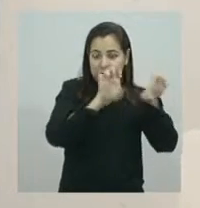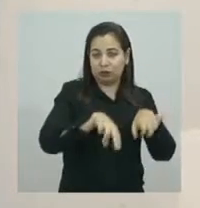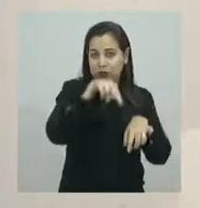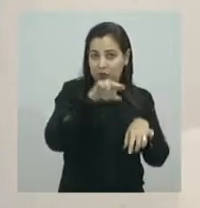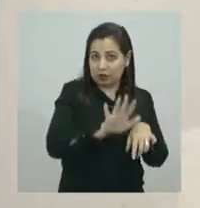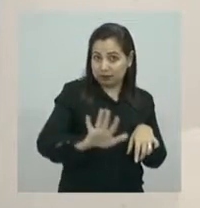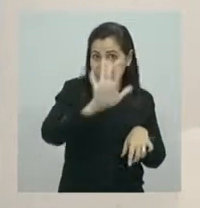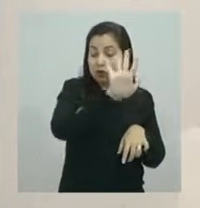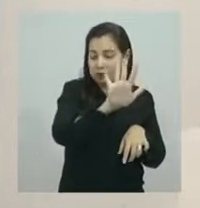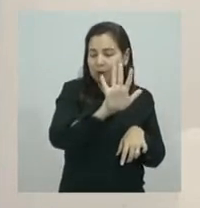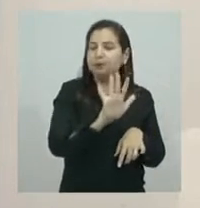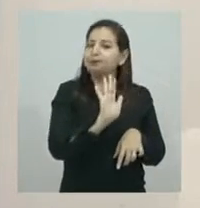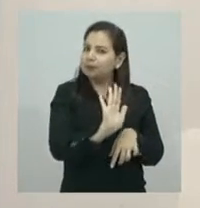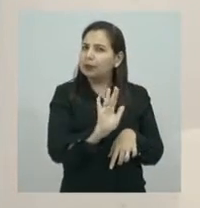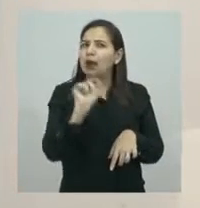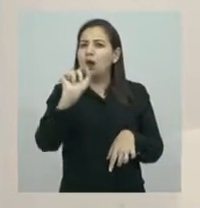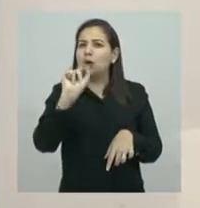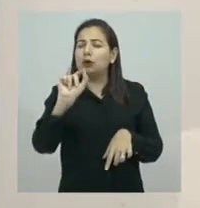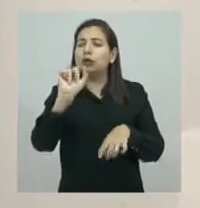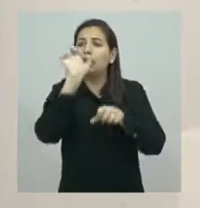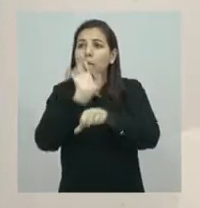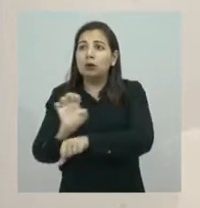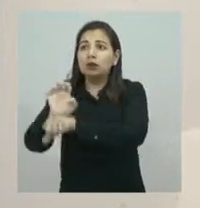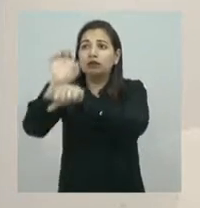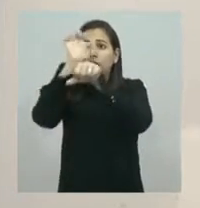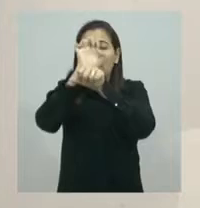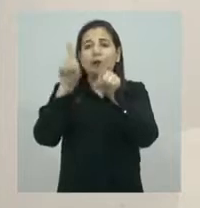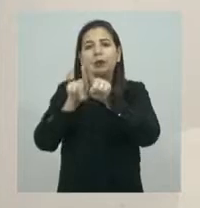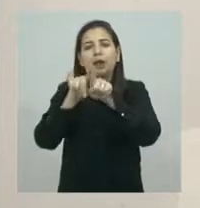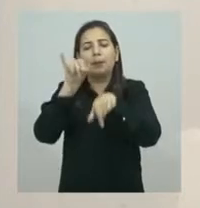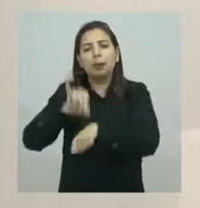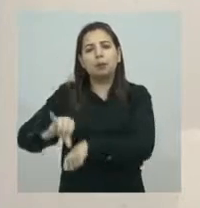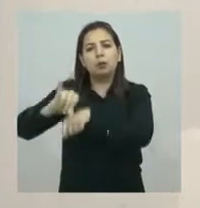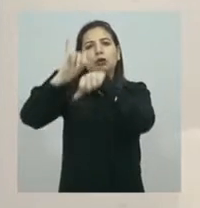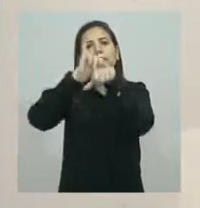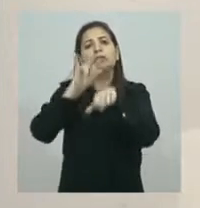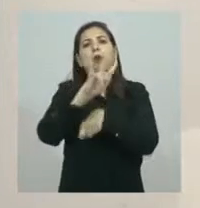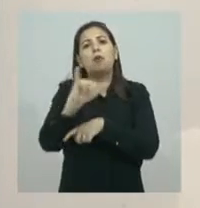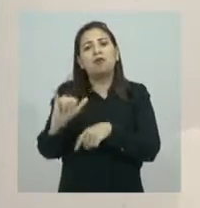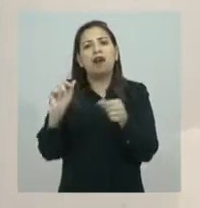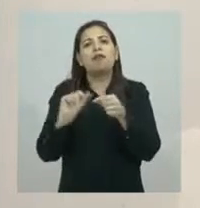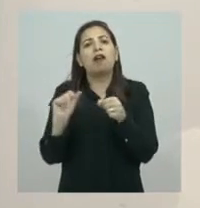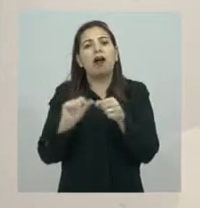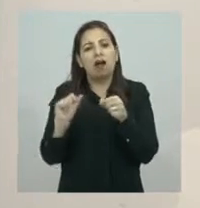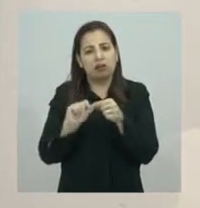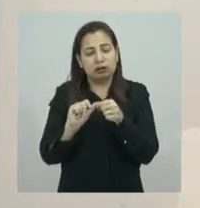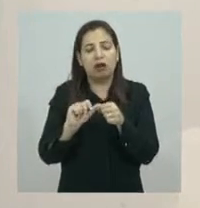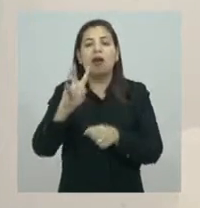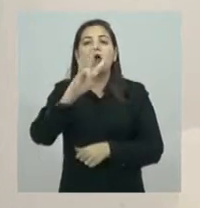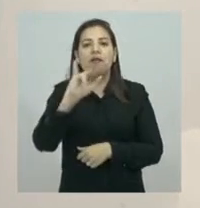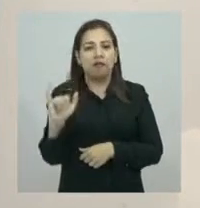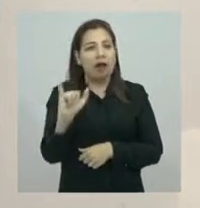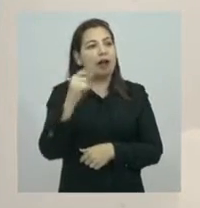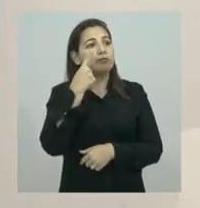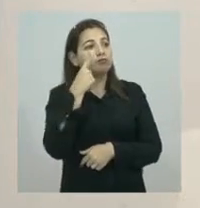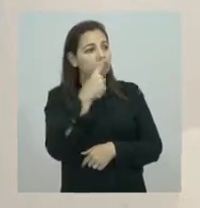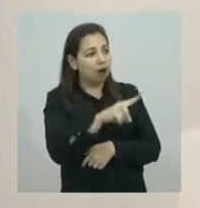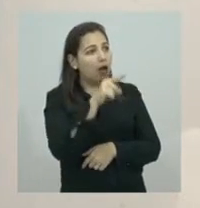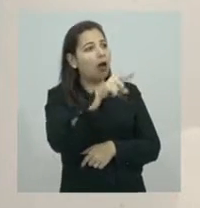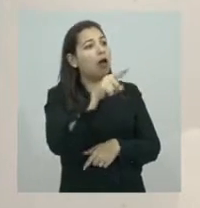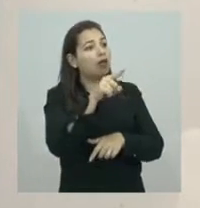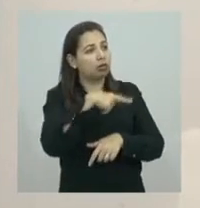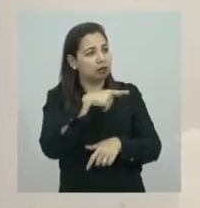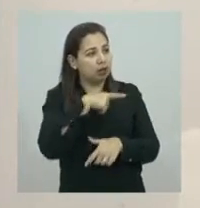O que os estados e os municípios vão fazer a partir disso é regulamentar essa lei